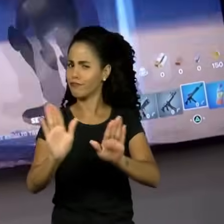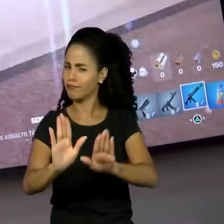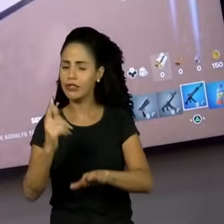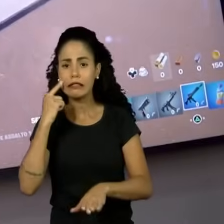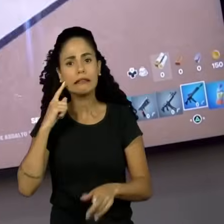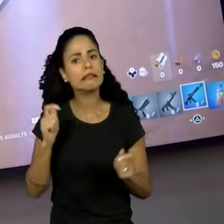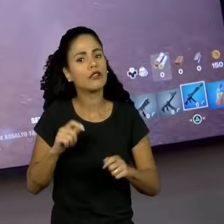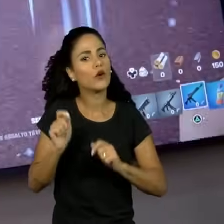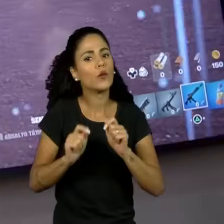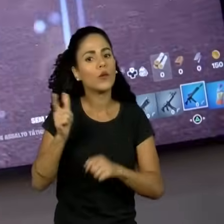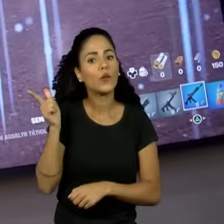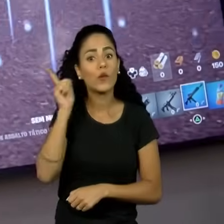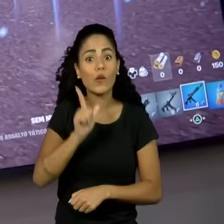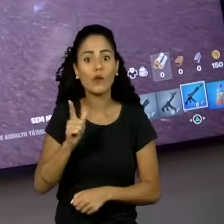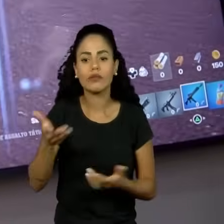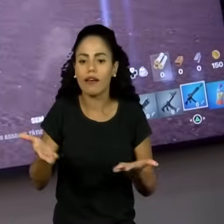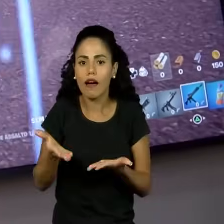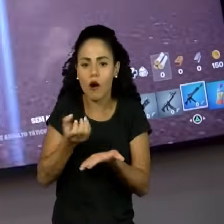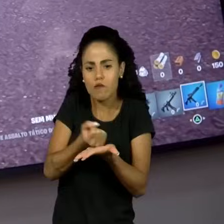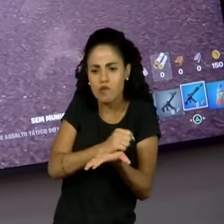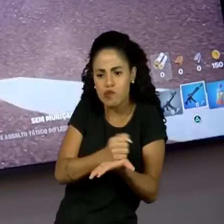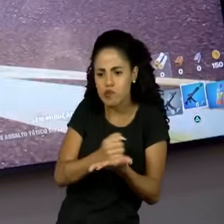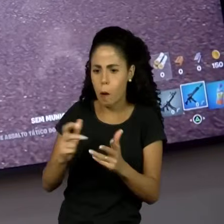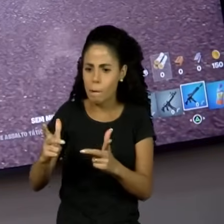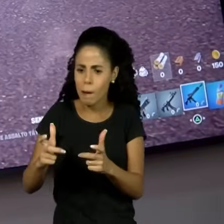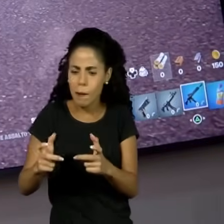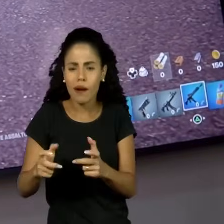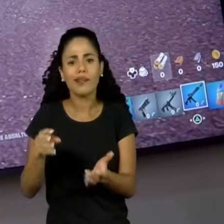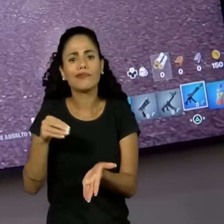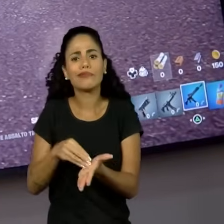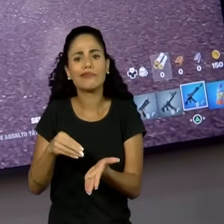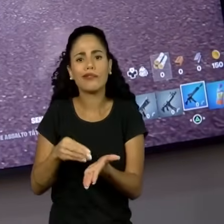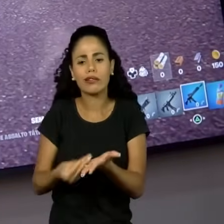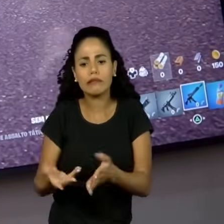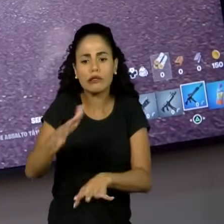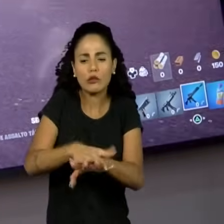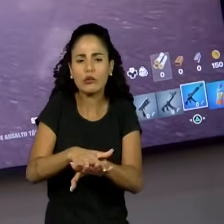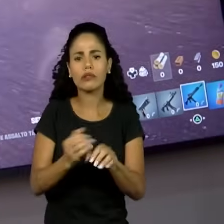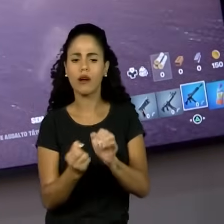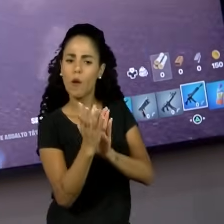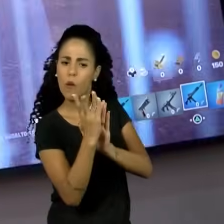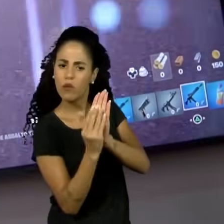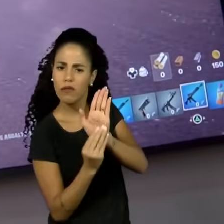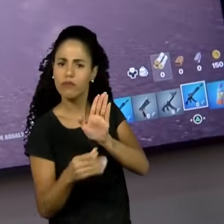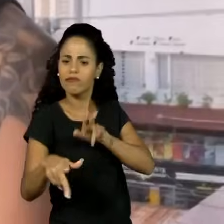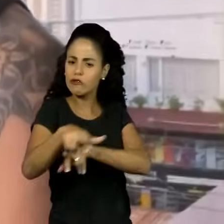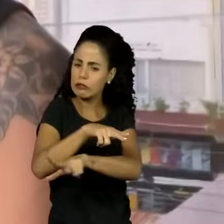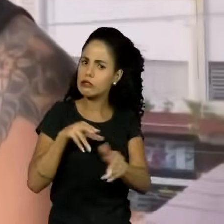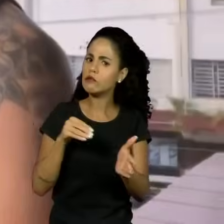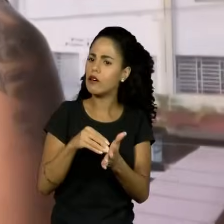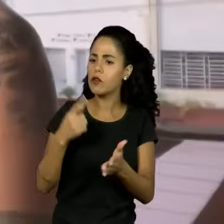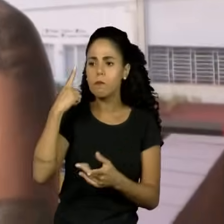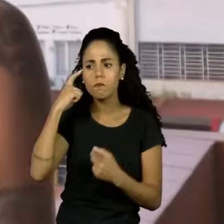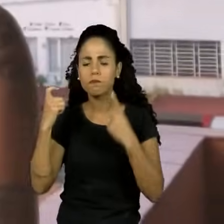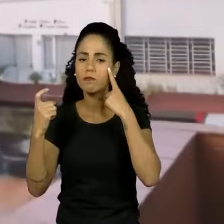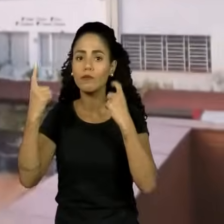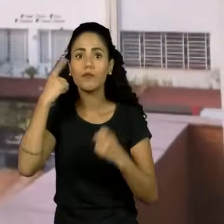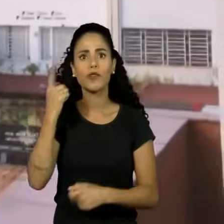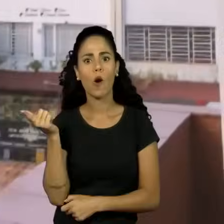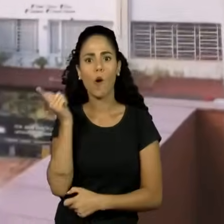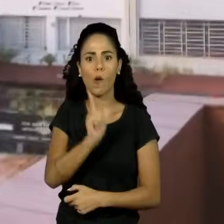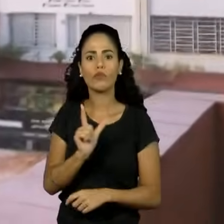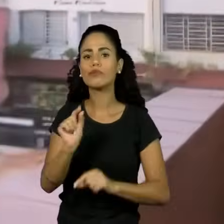e que também no mundo dos games faltava ainda muita coisa de inclusão, de conteúdo, de diversidade. Eu via que o mundo dos games era